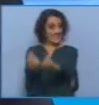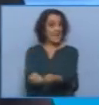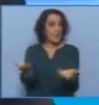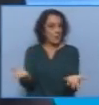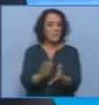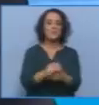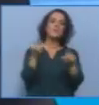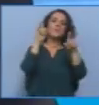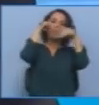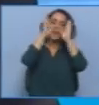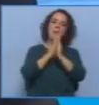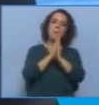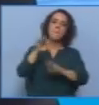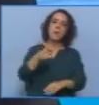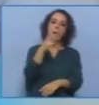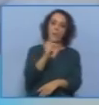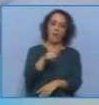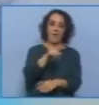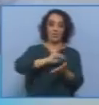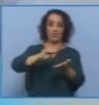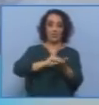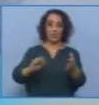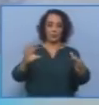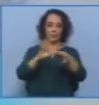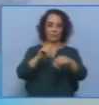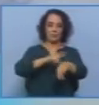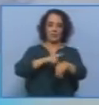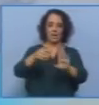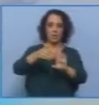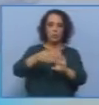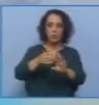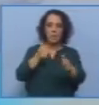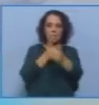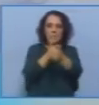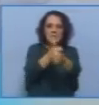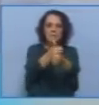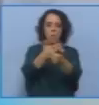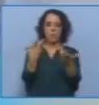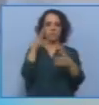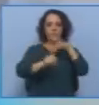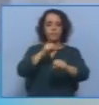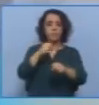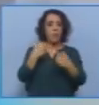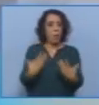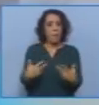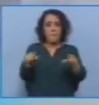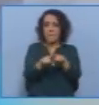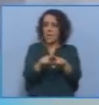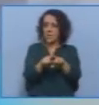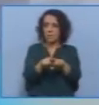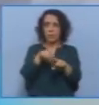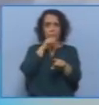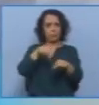Irmã Paula, o contexto em que é escrito, de perseguições, Continua hoje, se calhar até